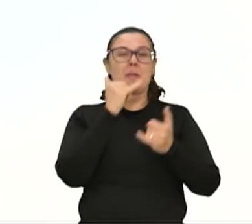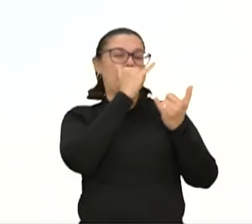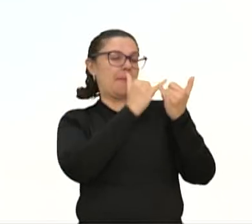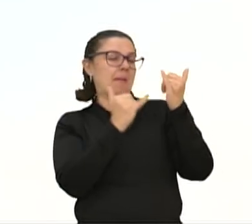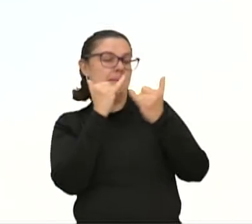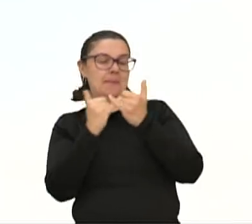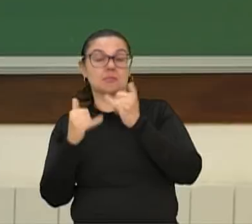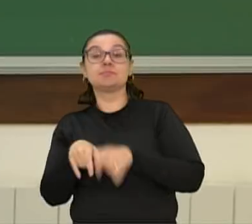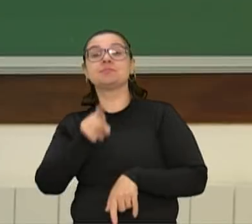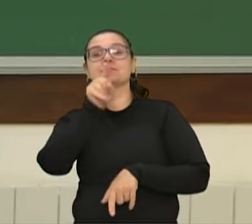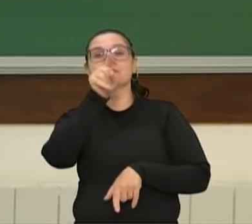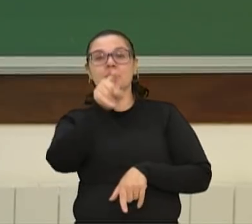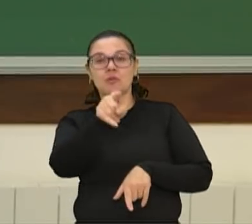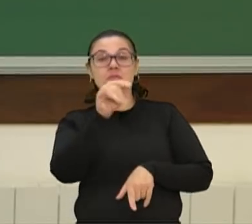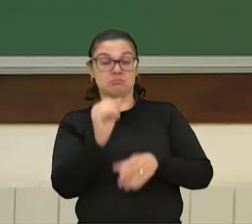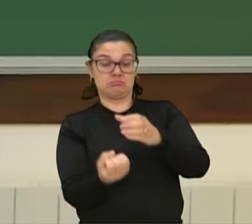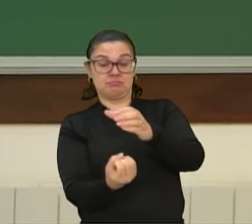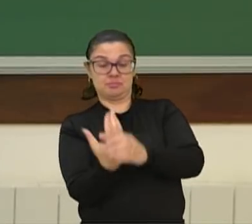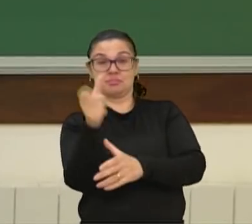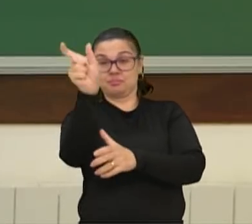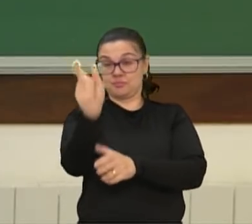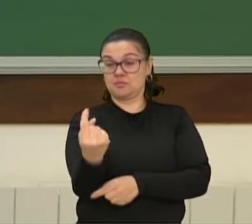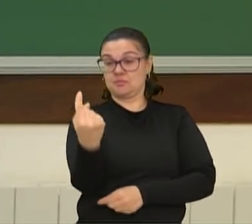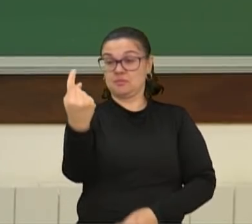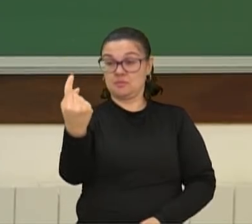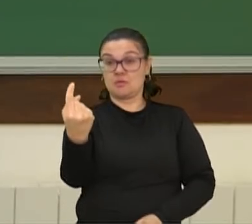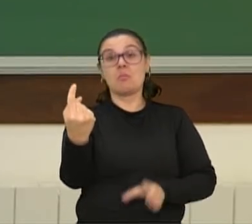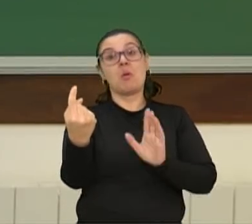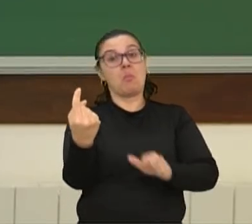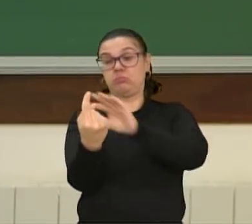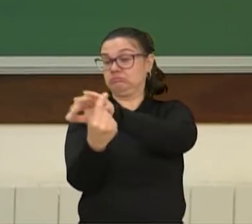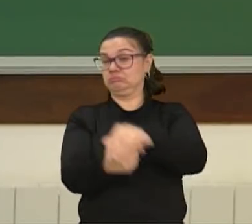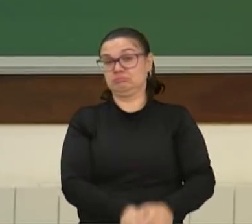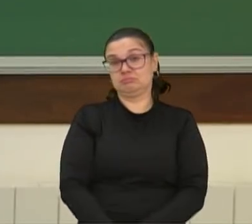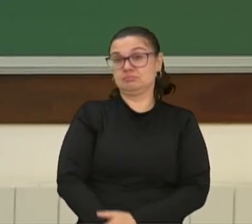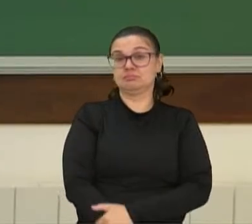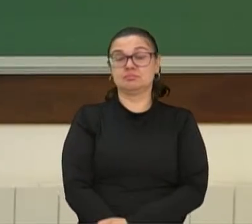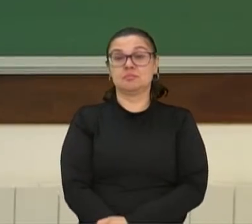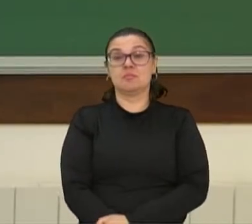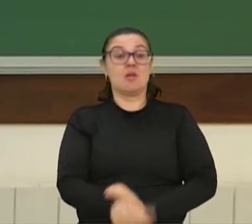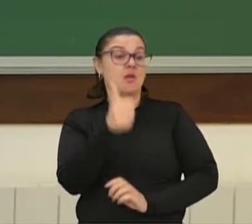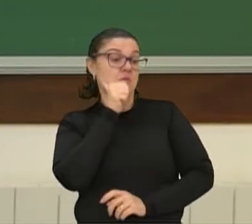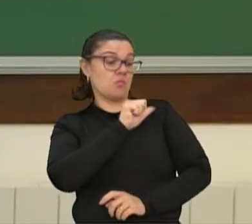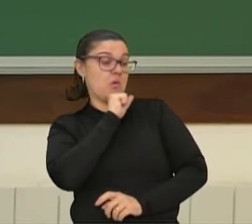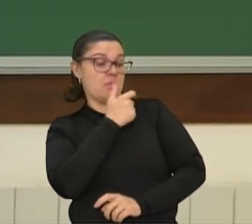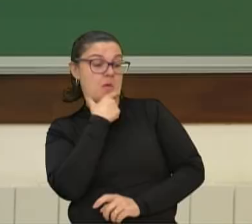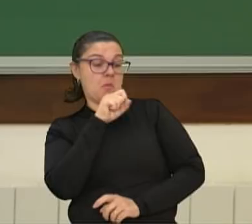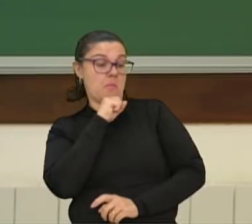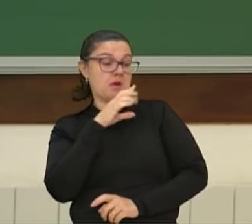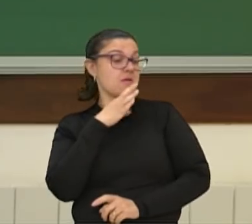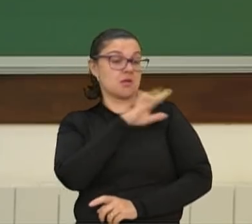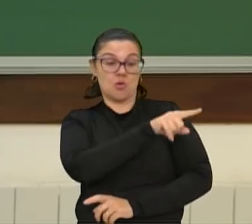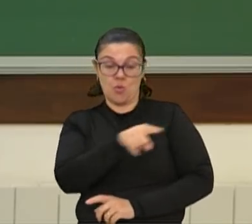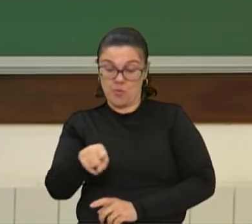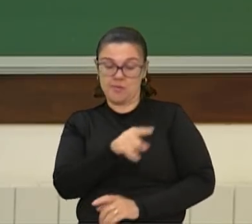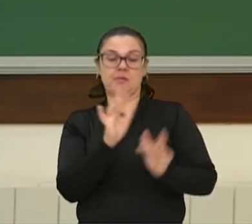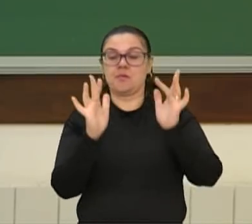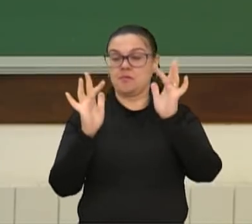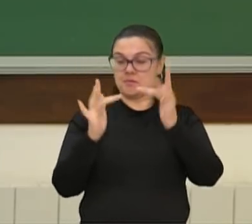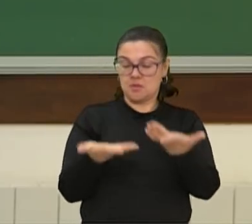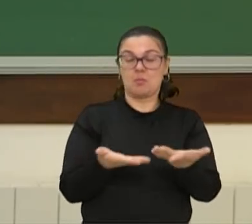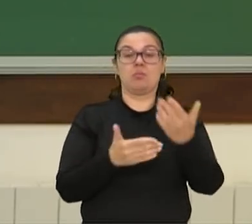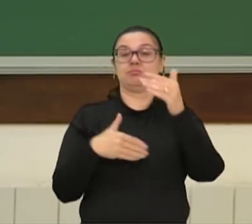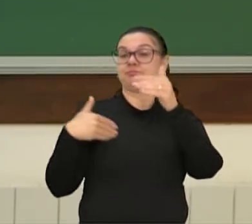parecida. Você aí, existe, mas poderia não existir. Se teu pai e tua mãe não se conhecessem, não tivessem